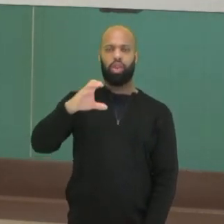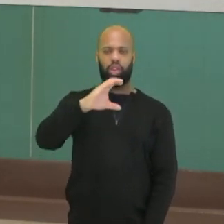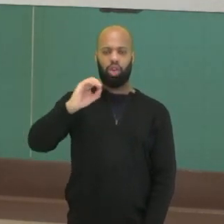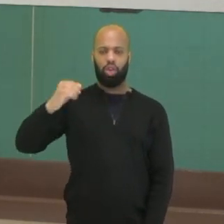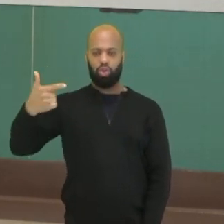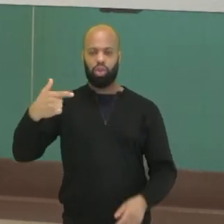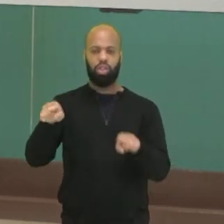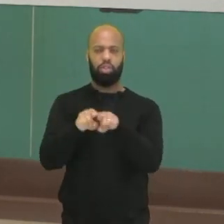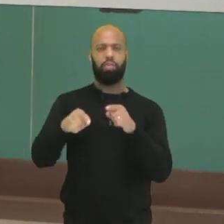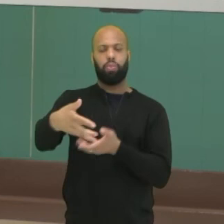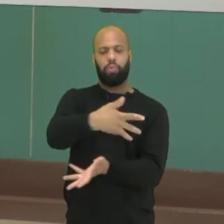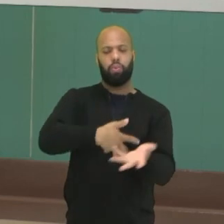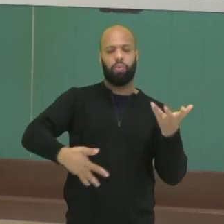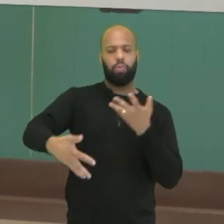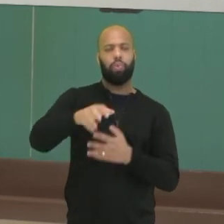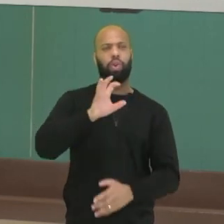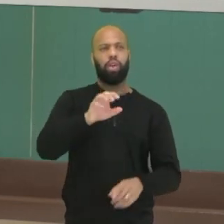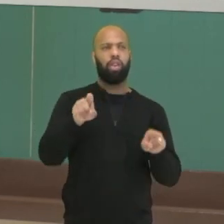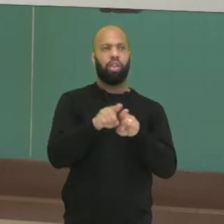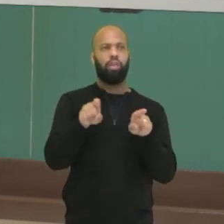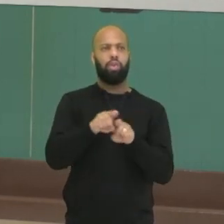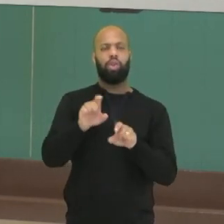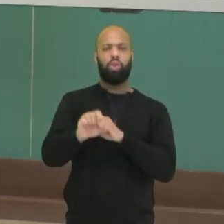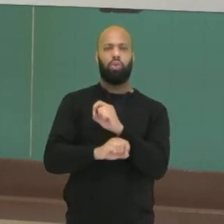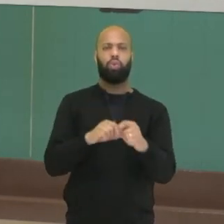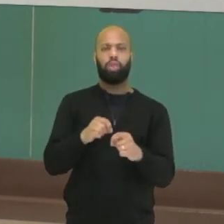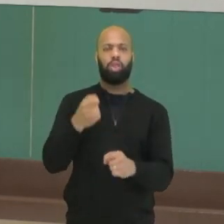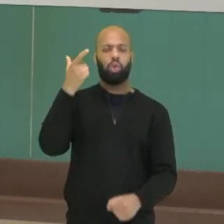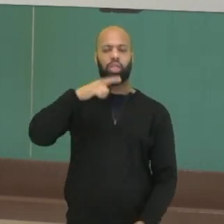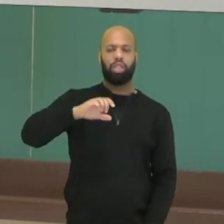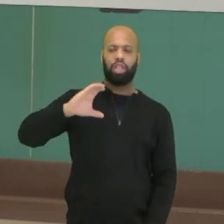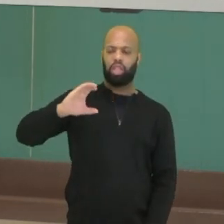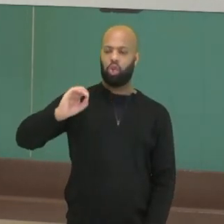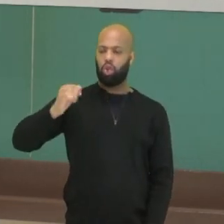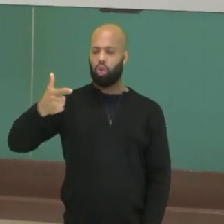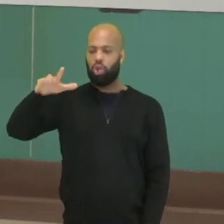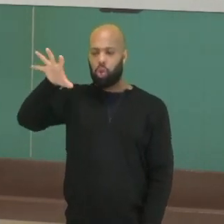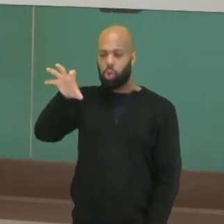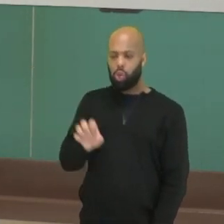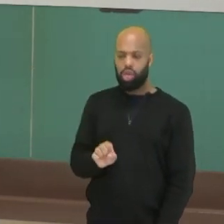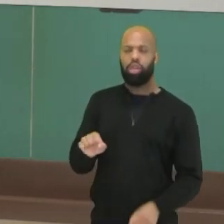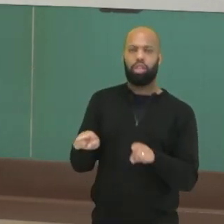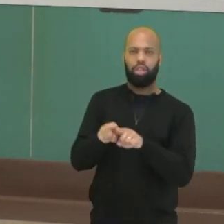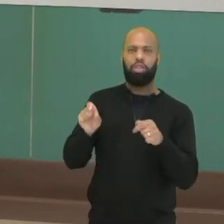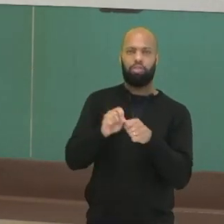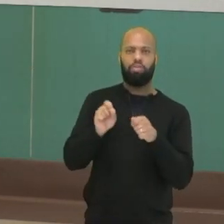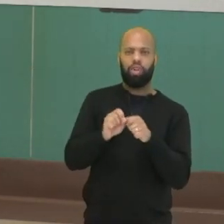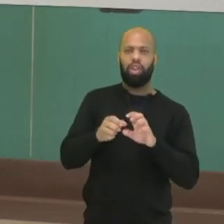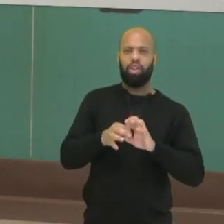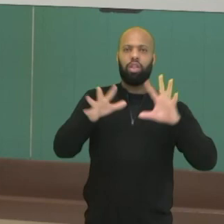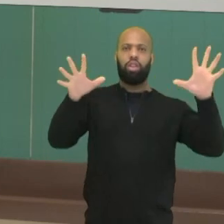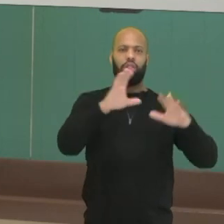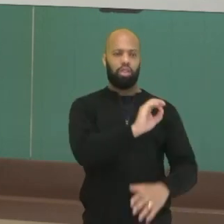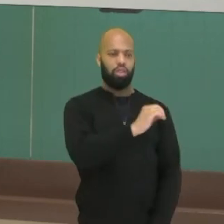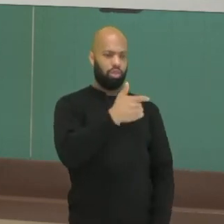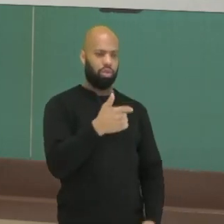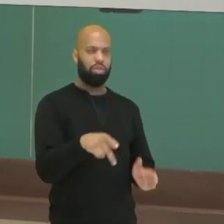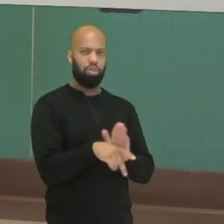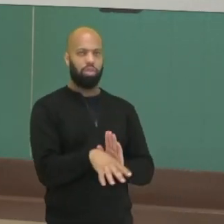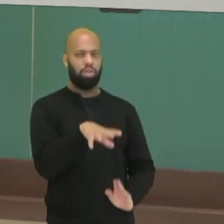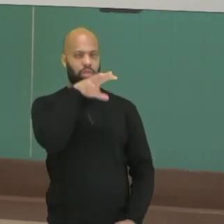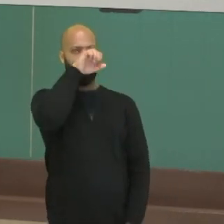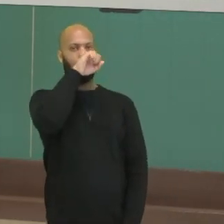com toda essa captura do carbono. Tá? Fazem fotossíntese também. Então, quanto mais a gente tiver